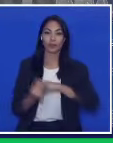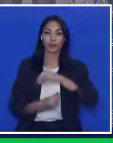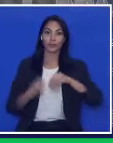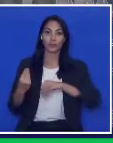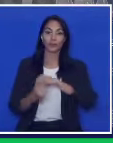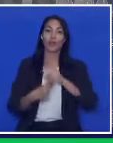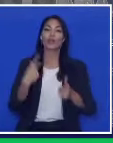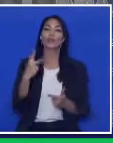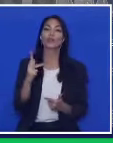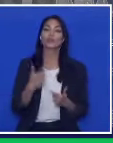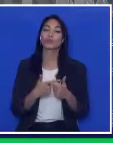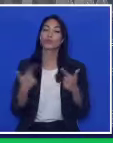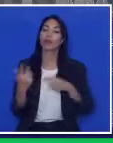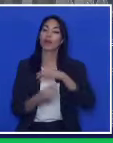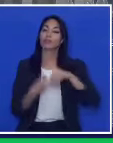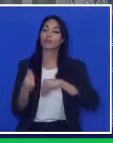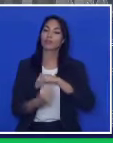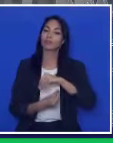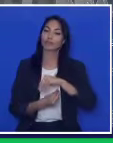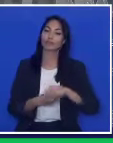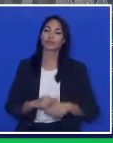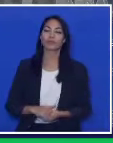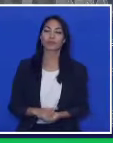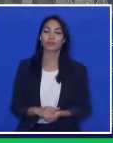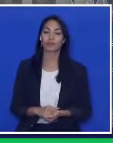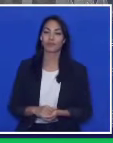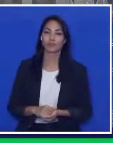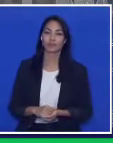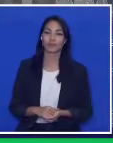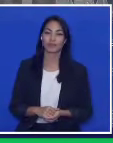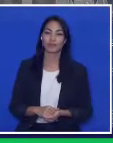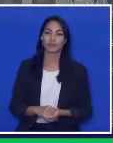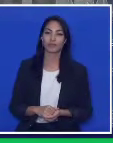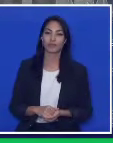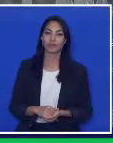Globo girando, sua sorte girando.